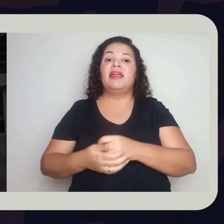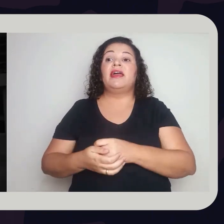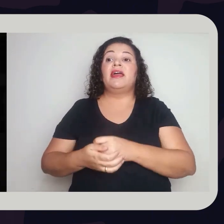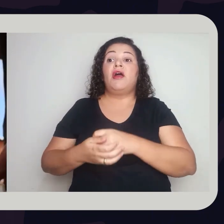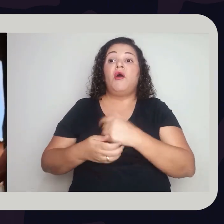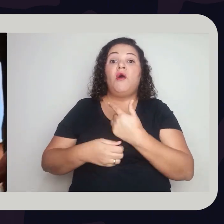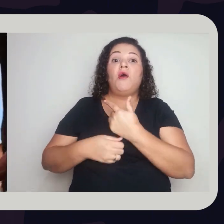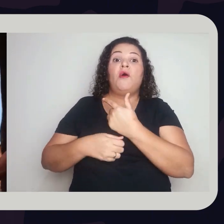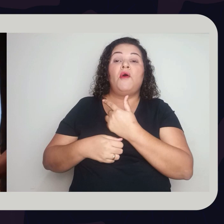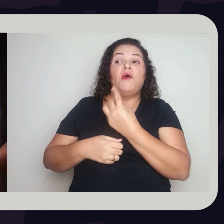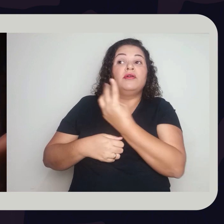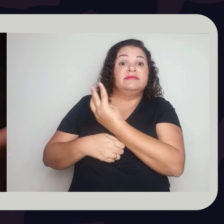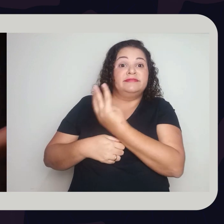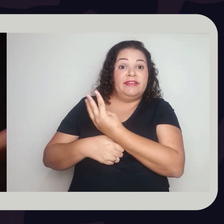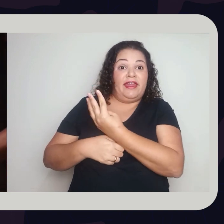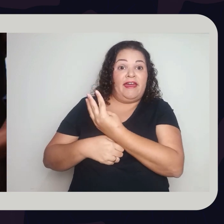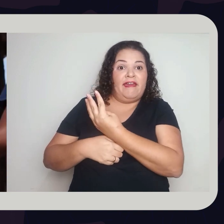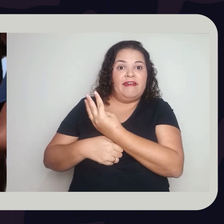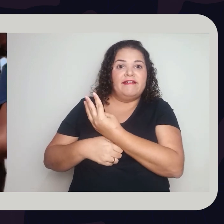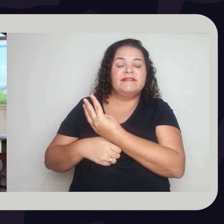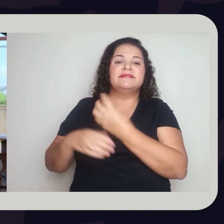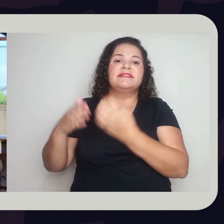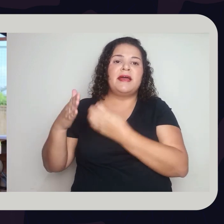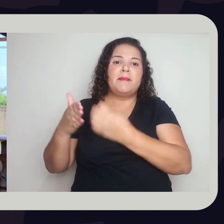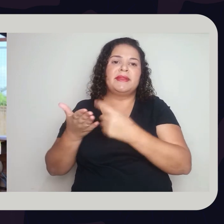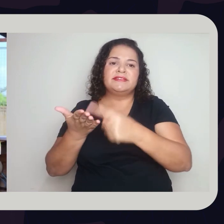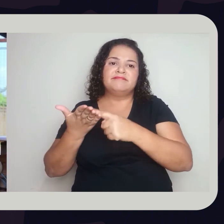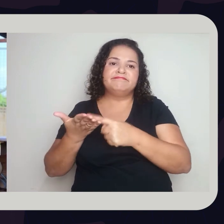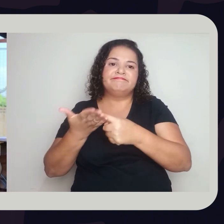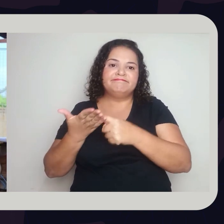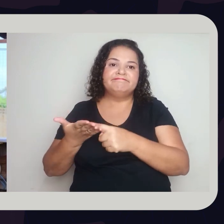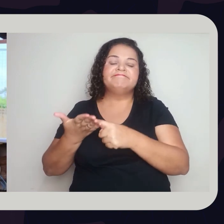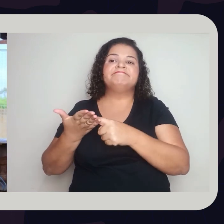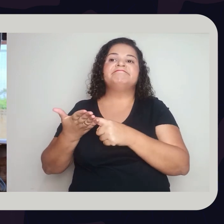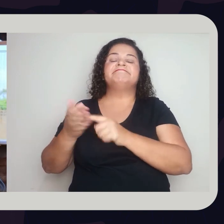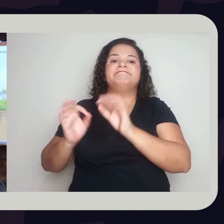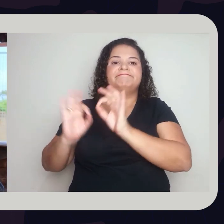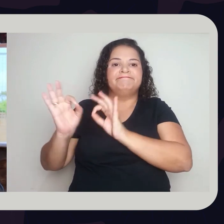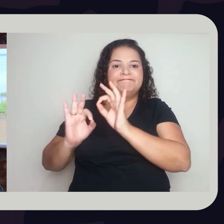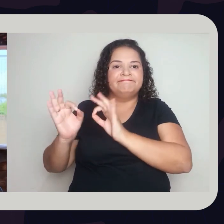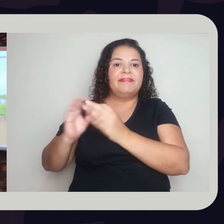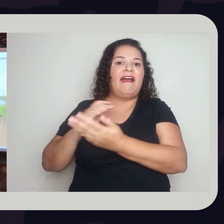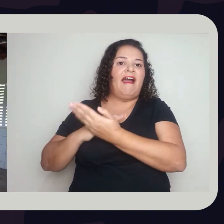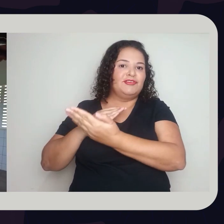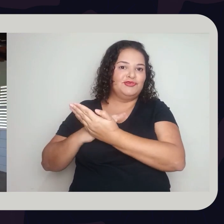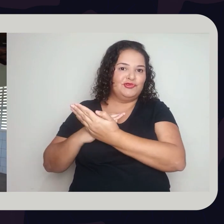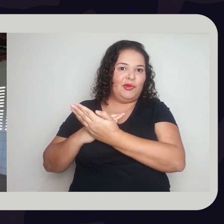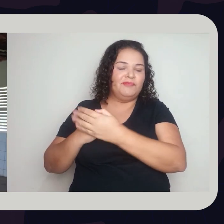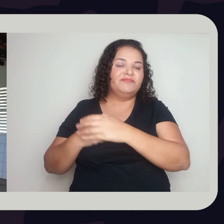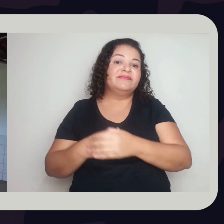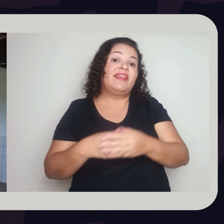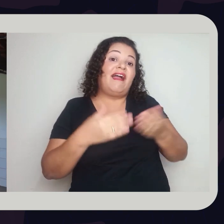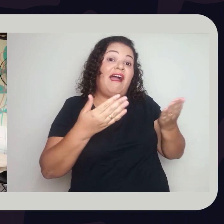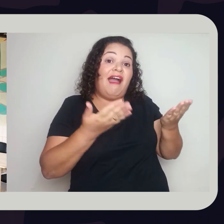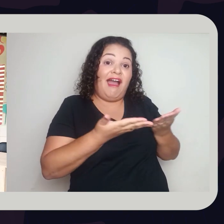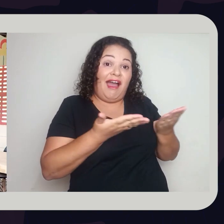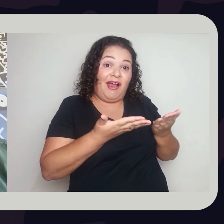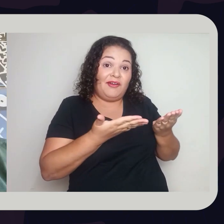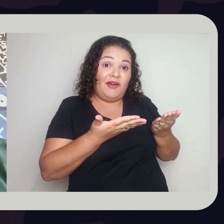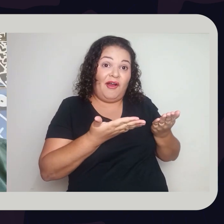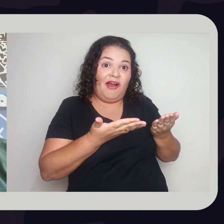o apoio de outras 3, com 2 empresas que fizeram pequenos aportes para a gente estar nessas